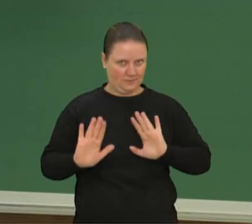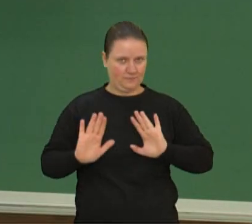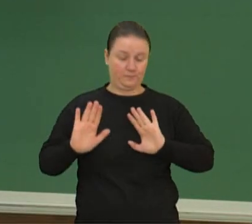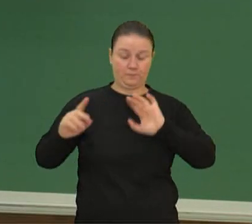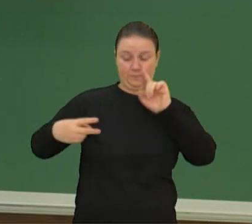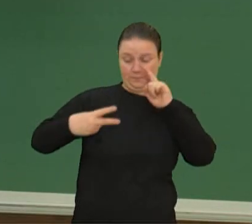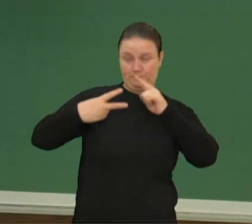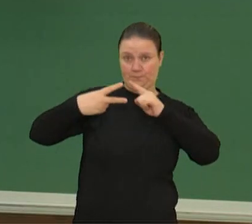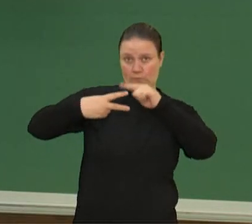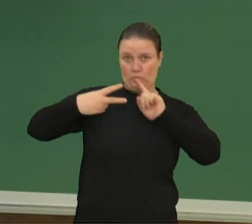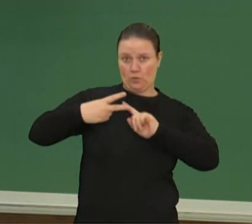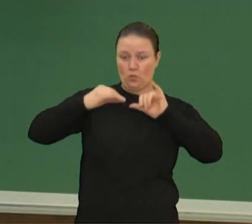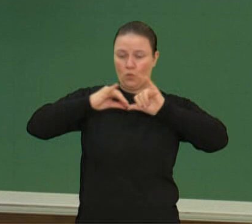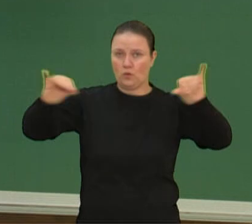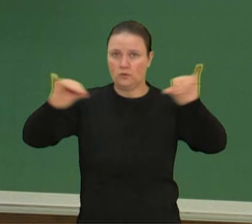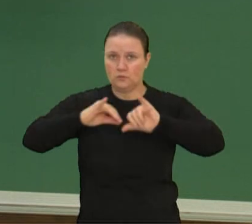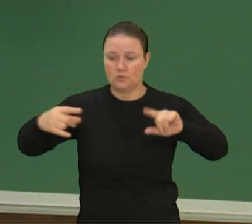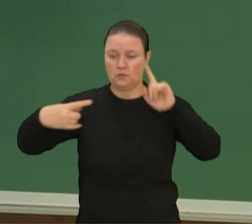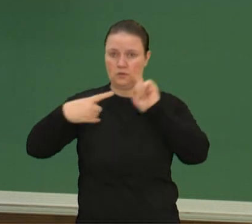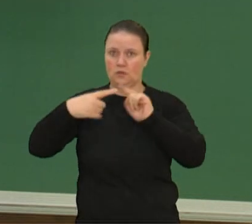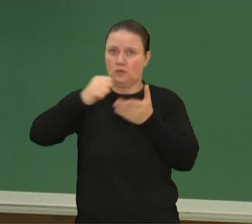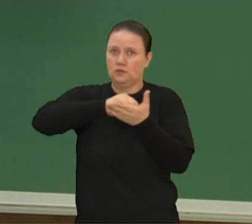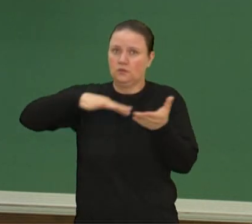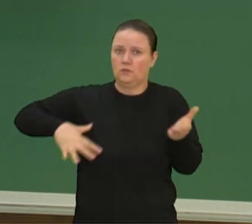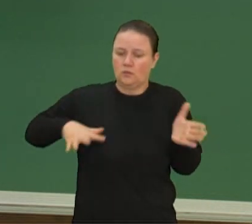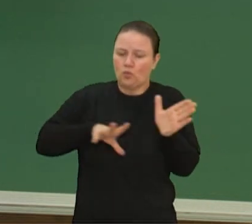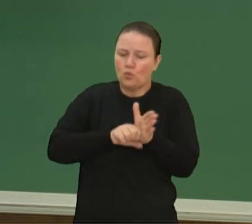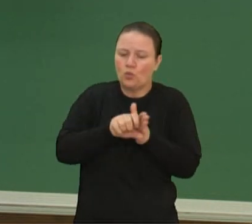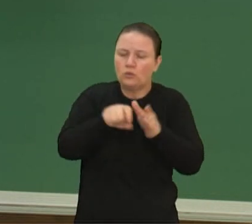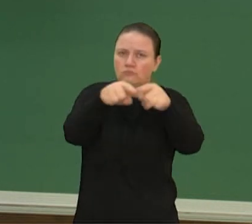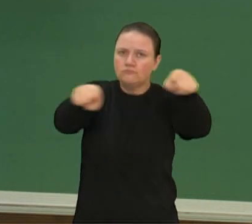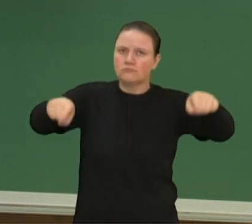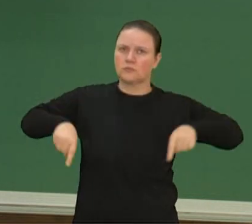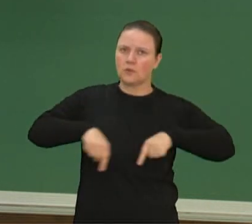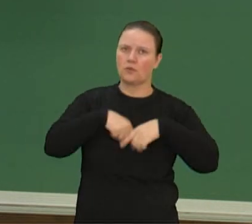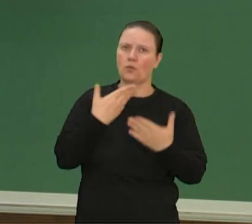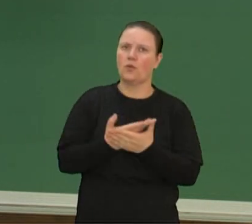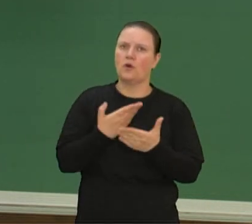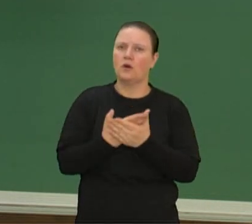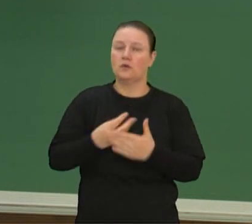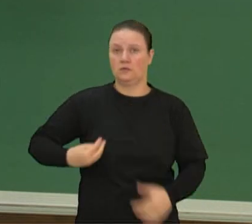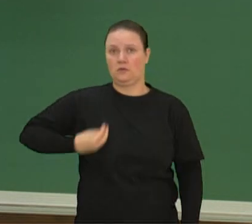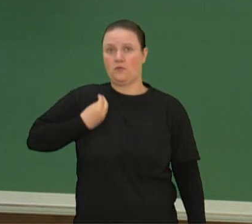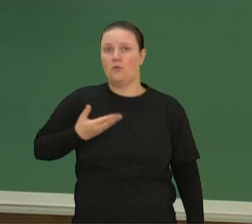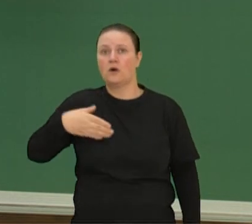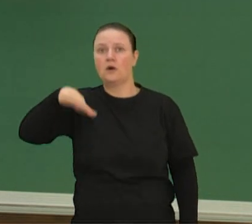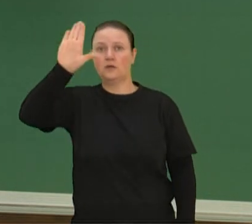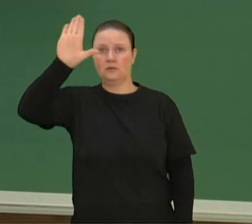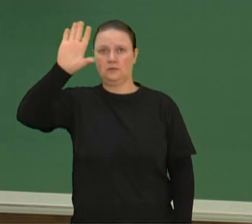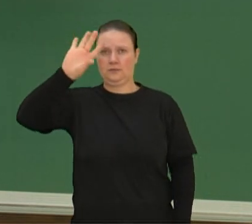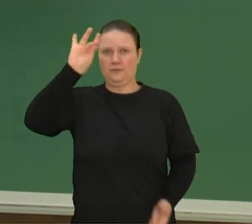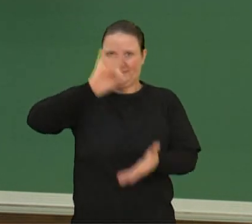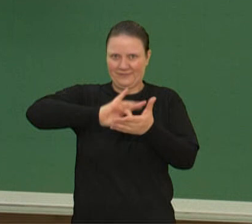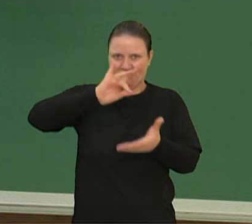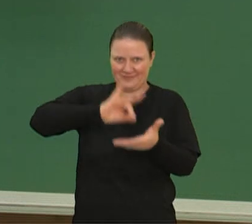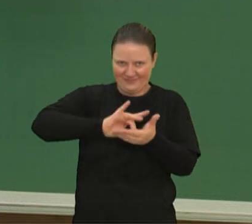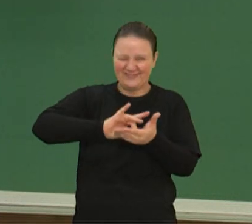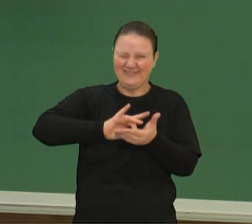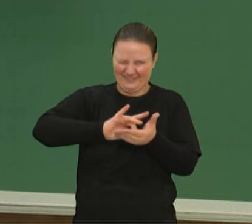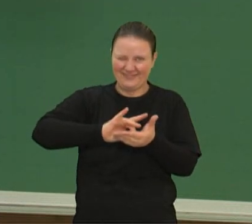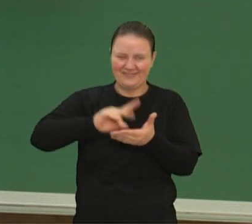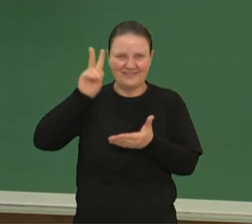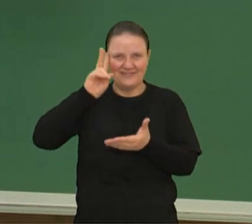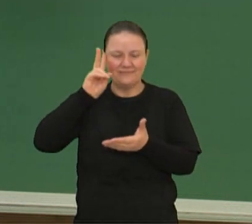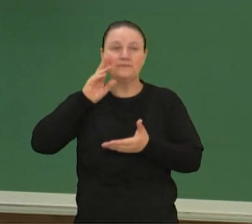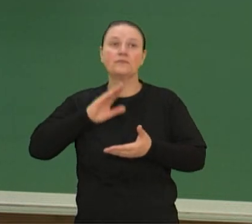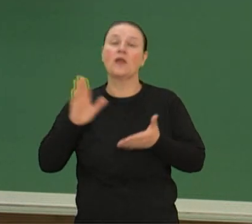faça as atividades obrigatórias lá no Google Classroom para que você tenha a sua presença computada. Vamos fazer então